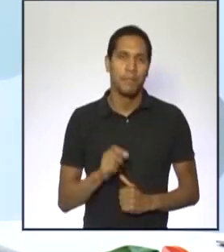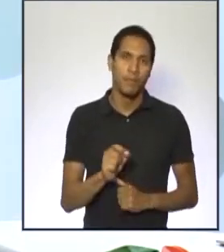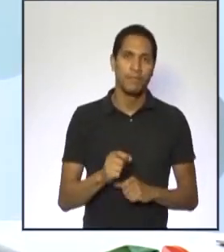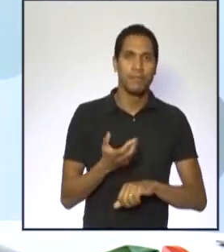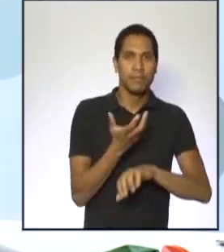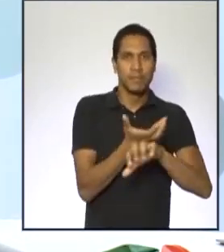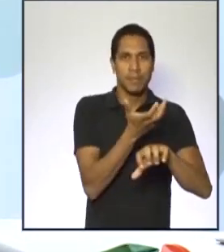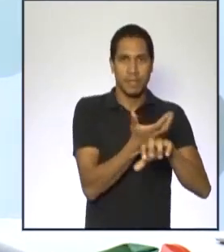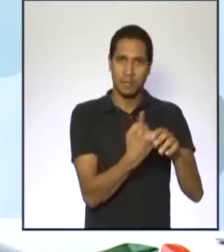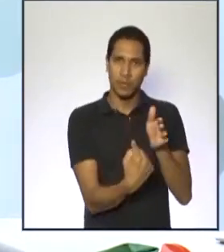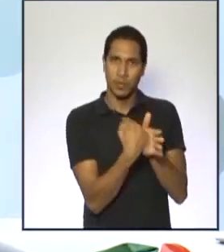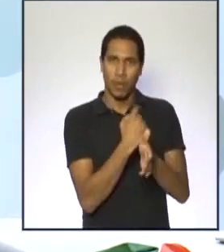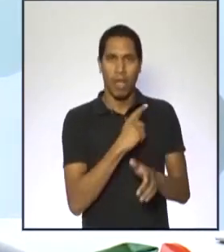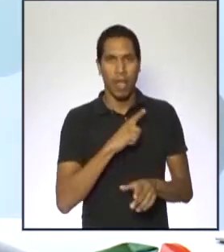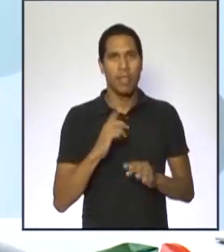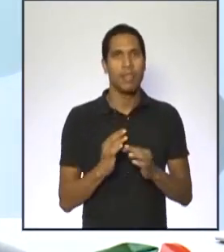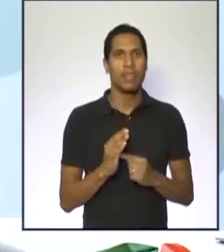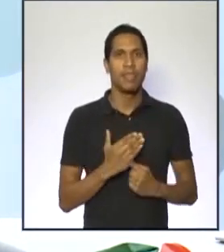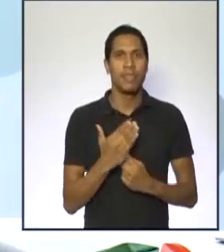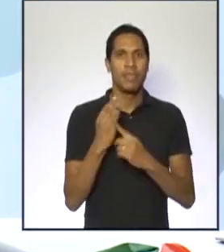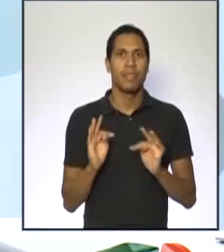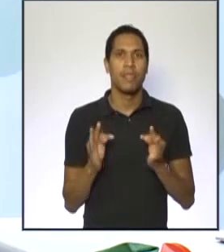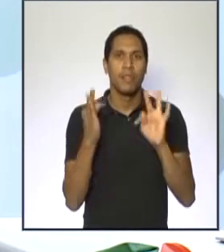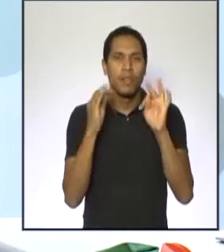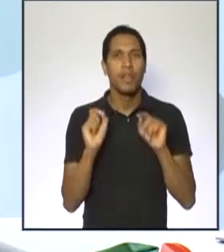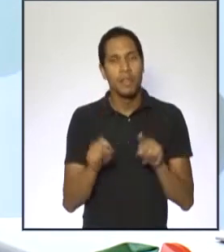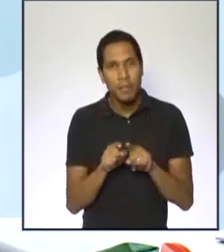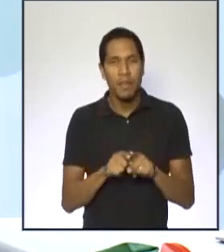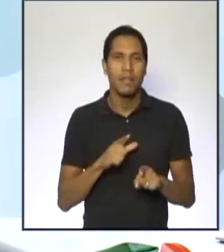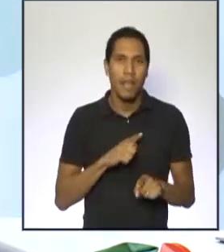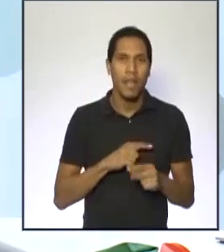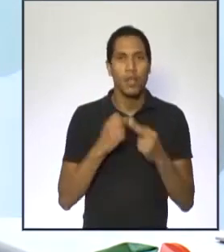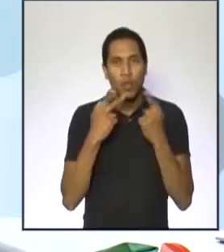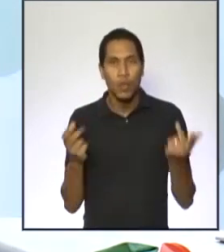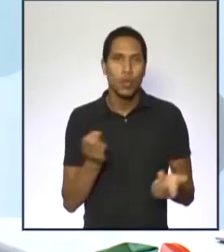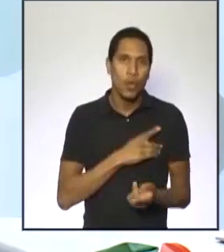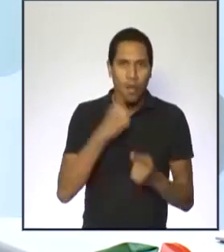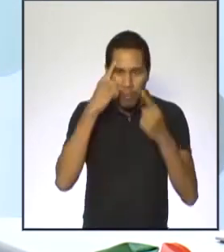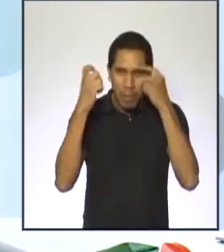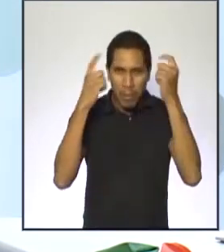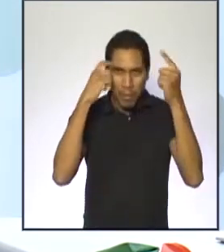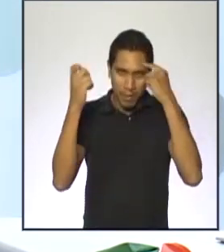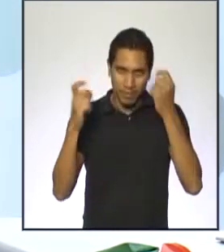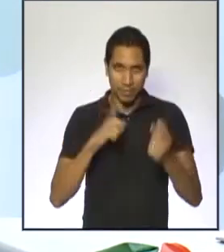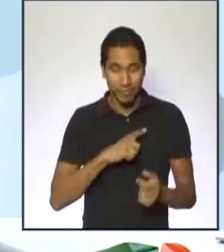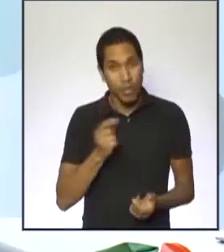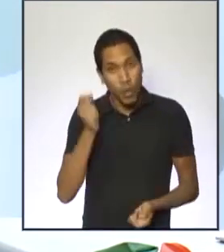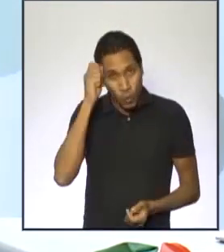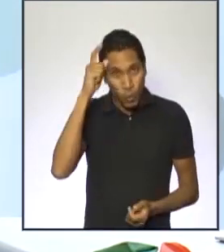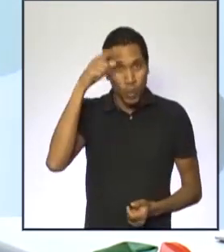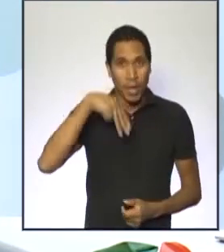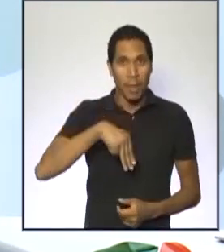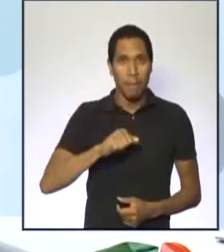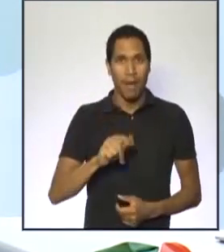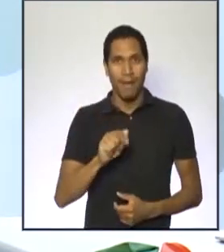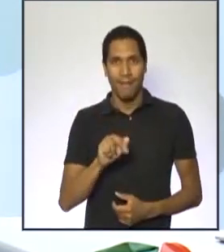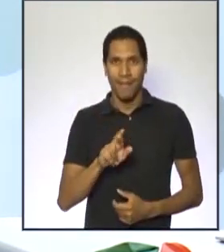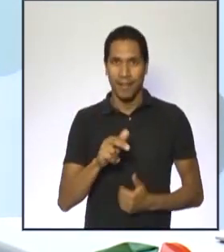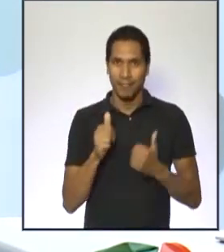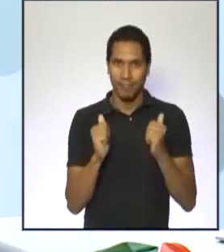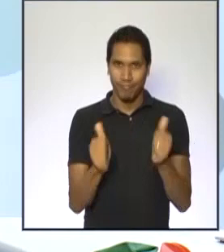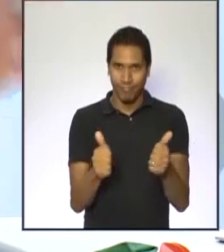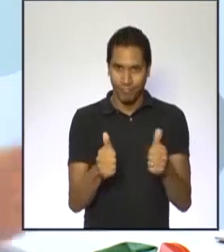tecnologia e inovação. Nós estamos trabalhando a questão hoje da cultura maker. Tudo bem? Vamos lá,